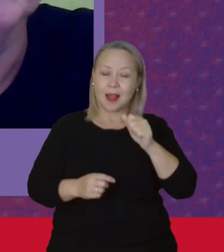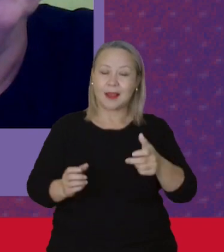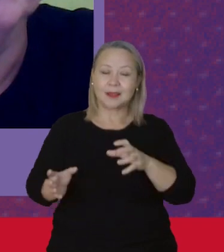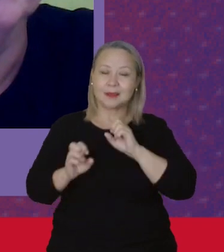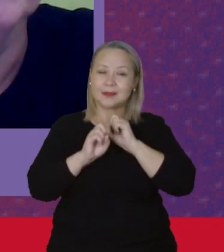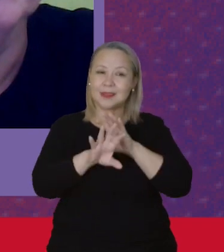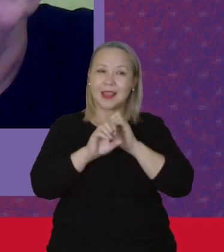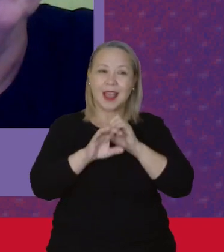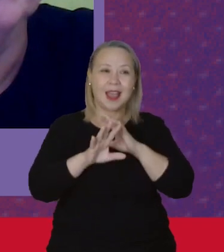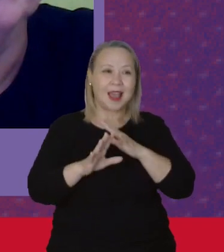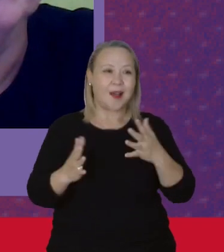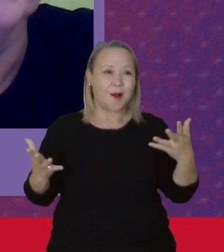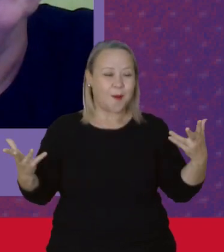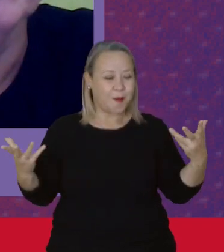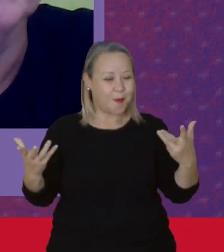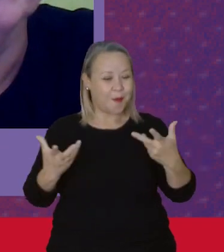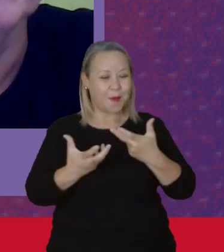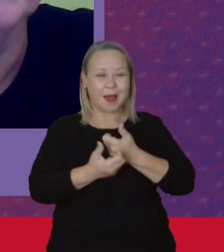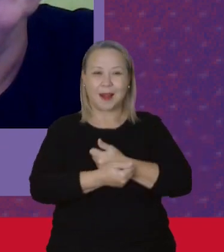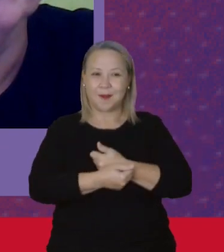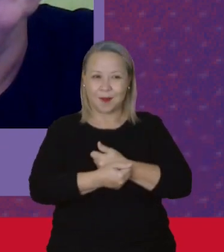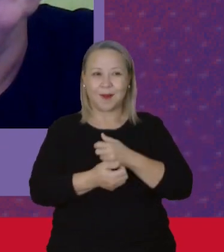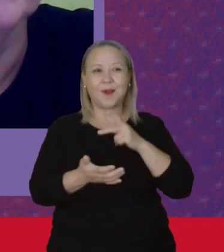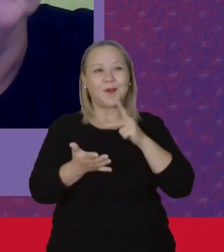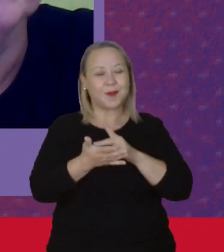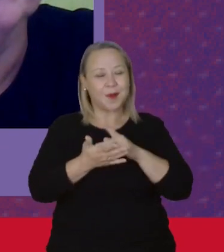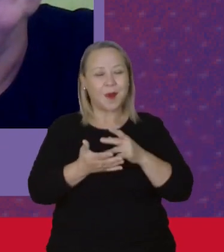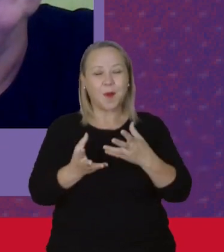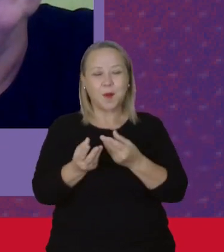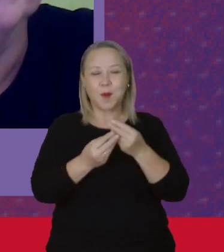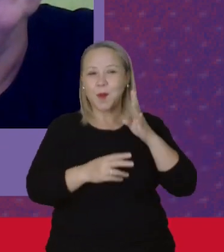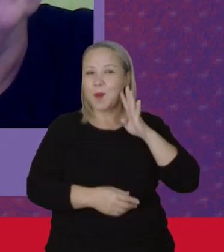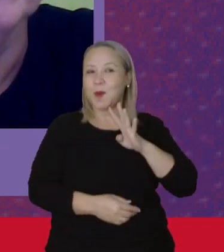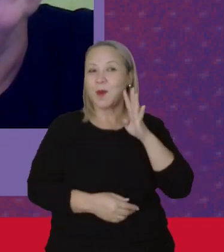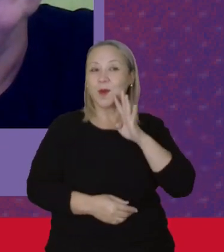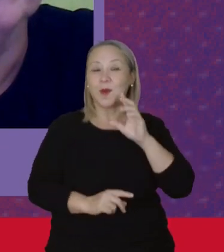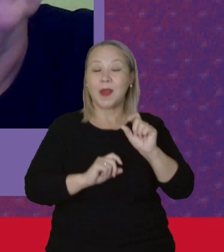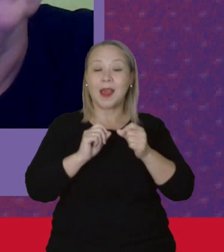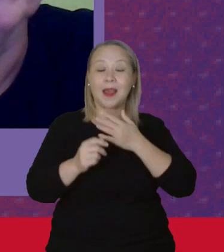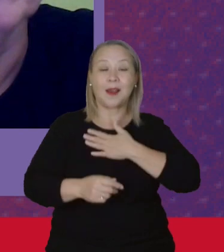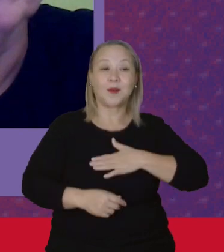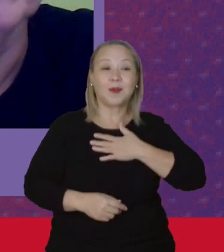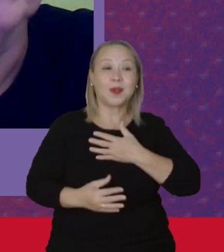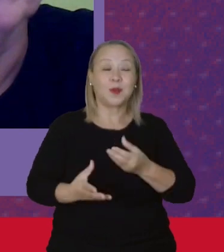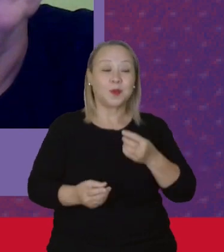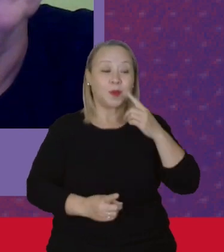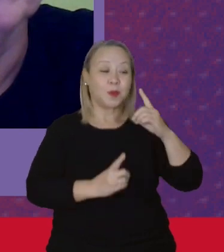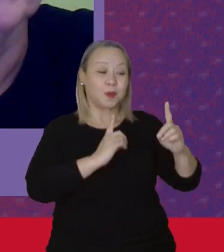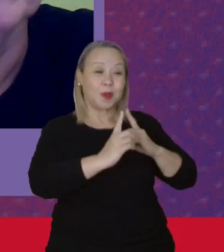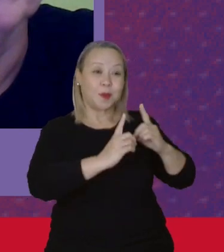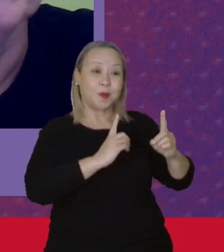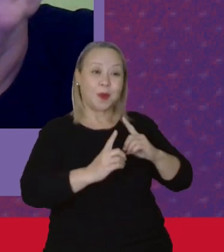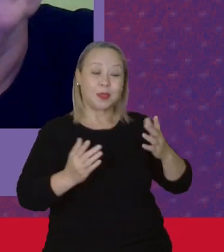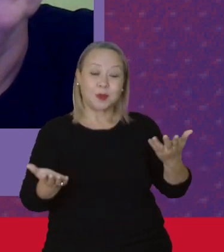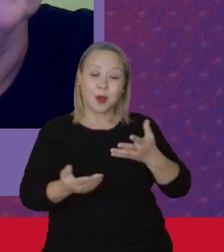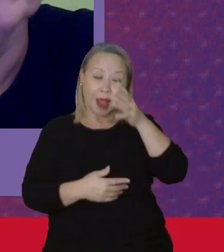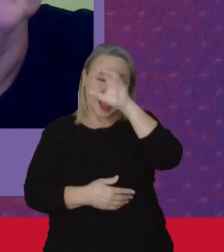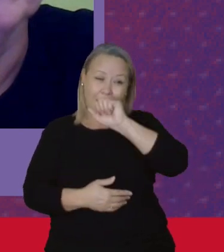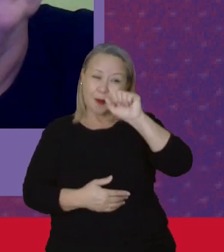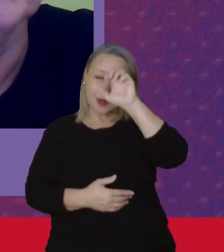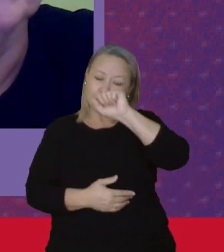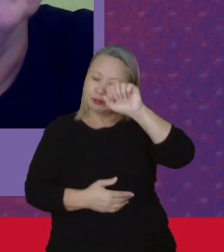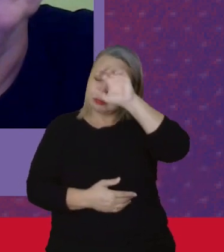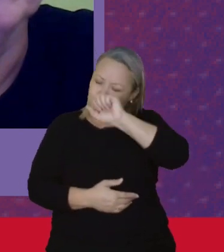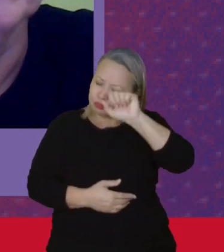que ele está realmente muito legal e gostei muito do debate de hoje também, aprendi bastante,